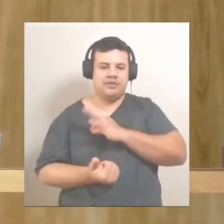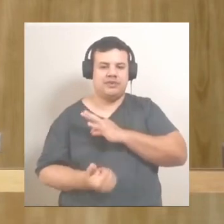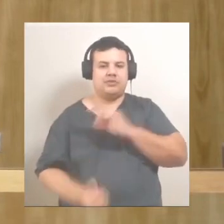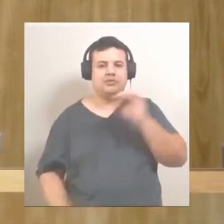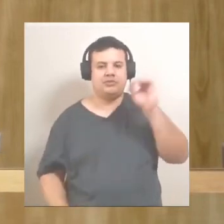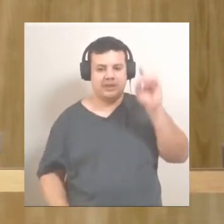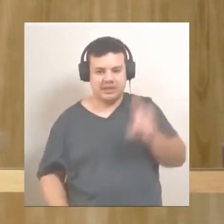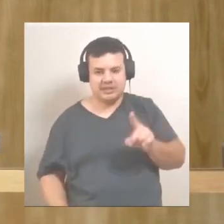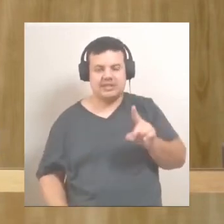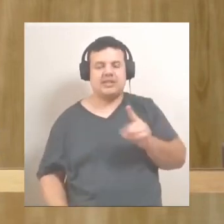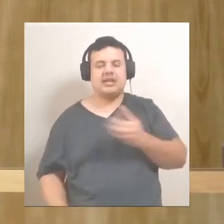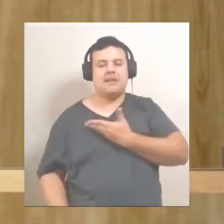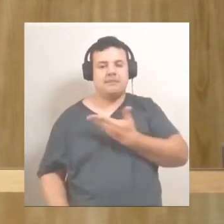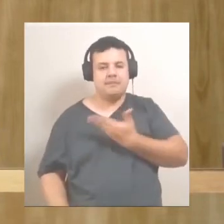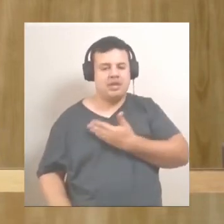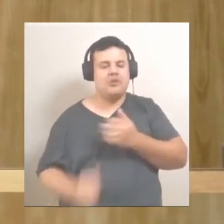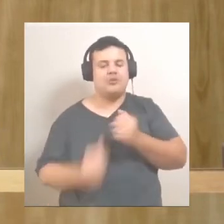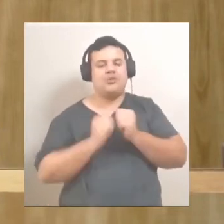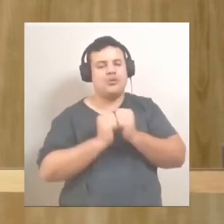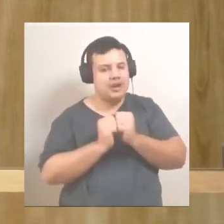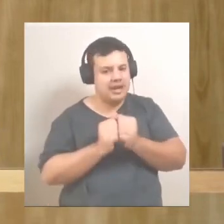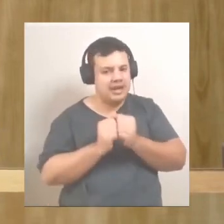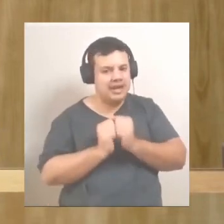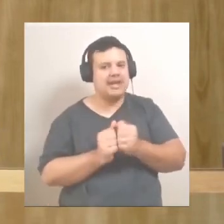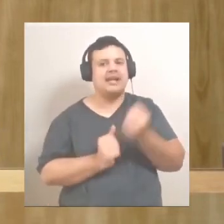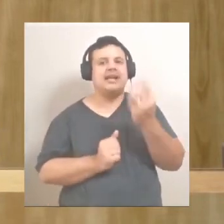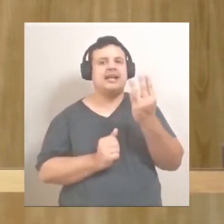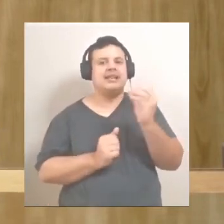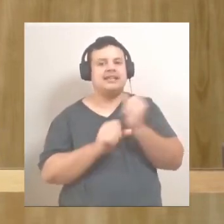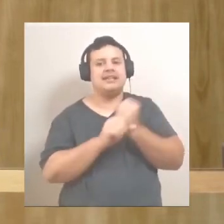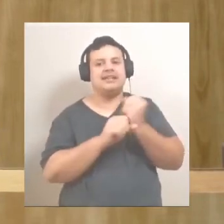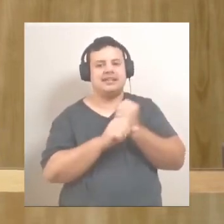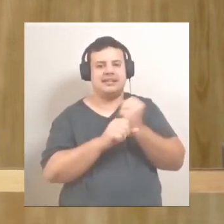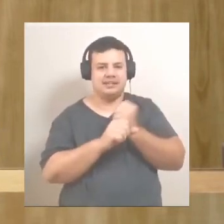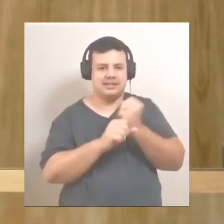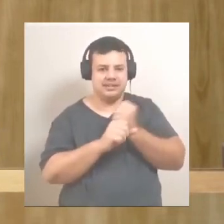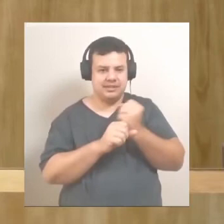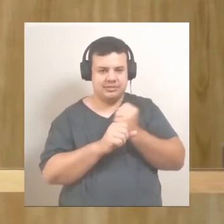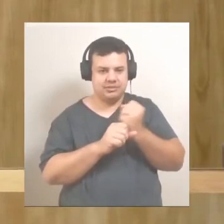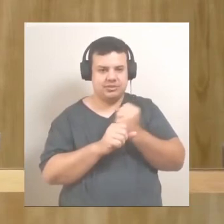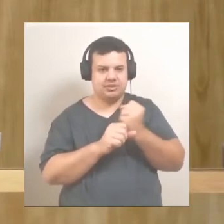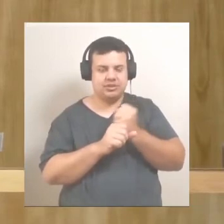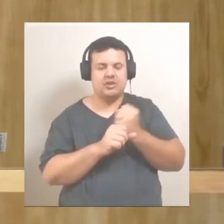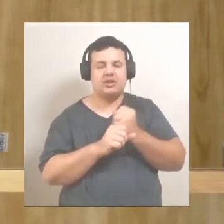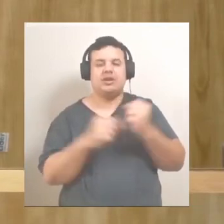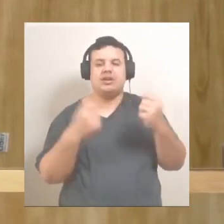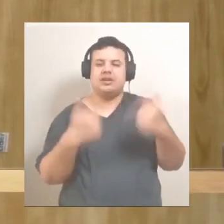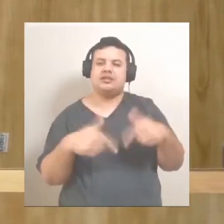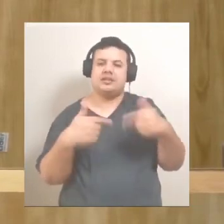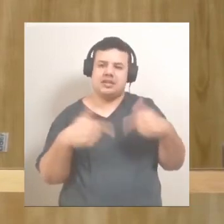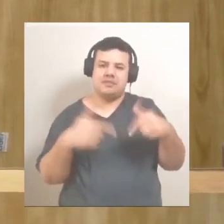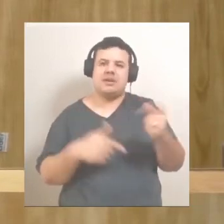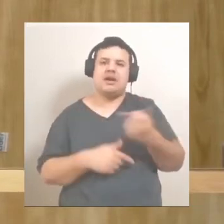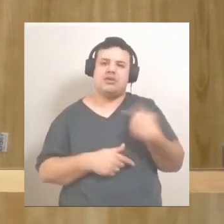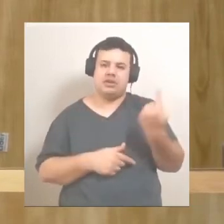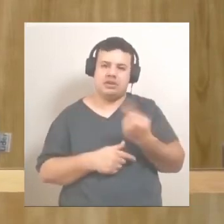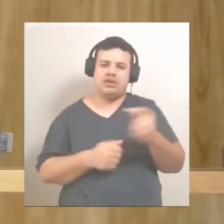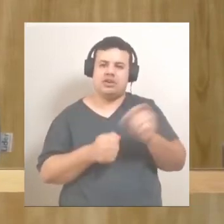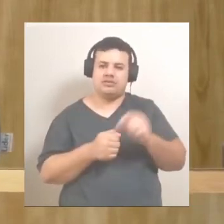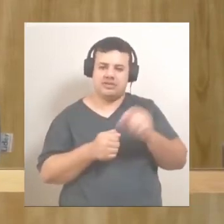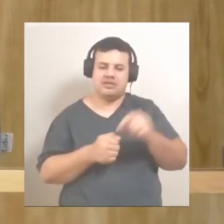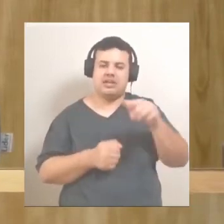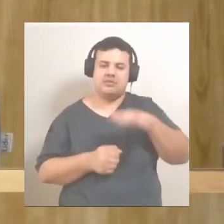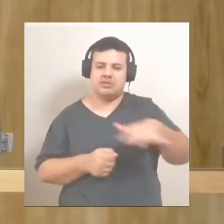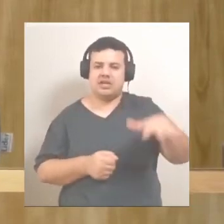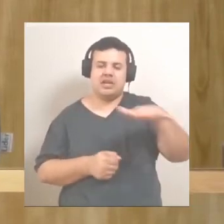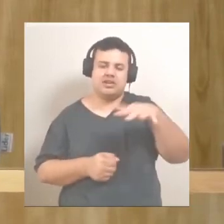colega, amigo, companheiro já há quase 30 anos desse trabalho que nós fazemos pela região